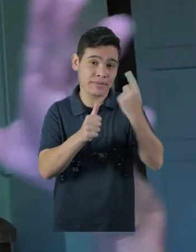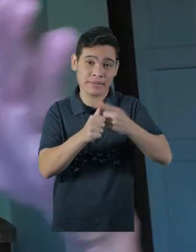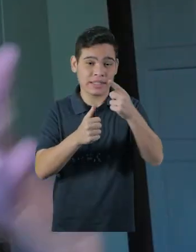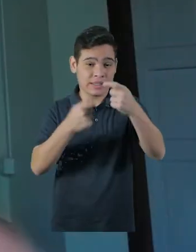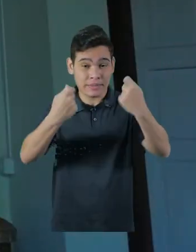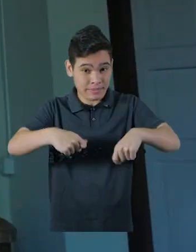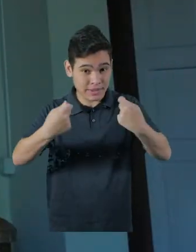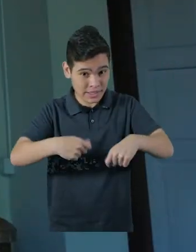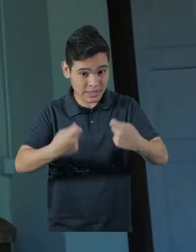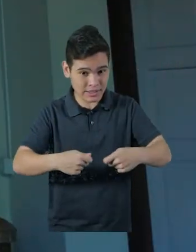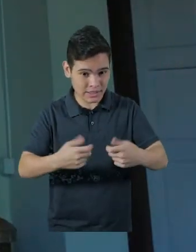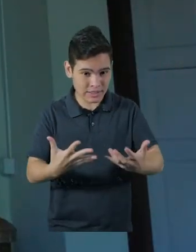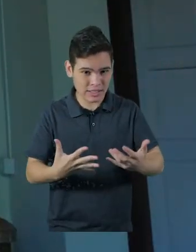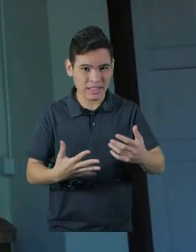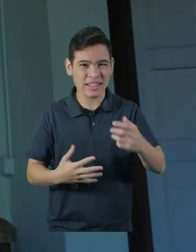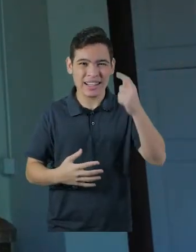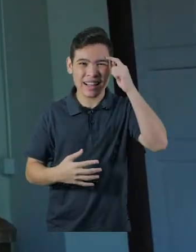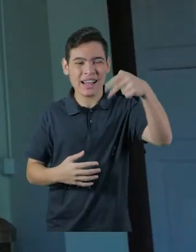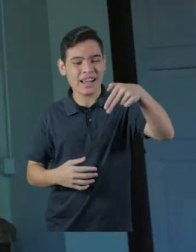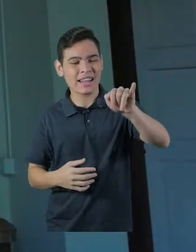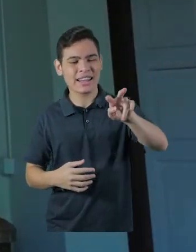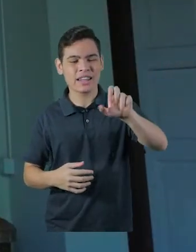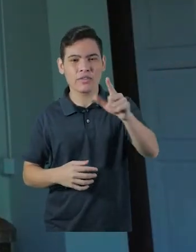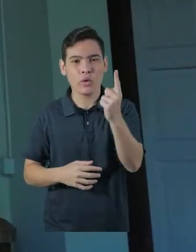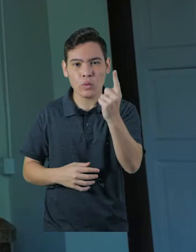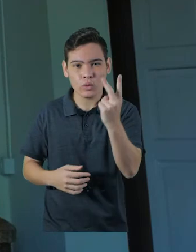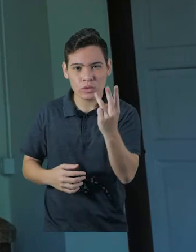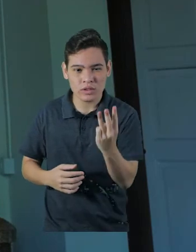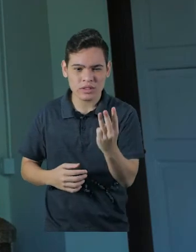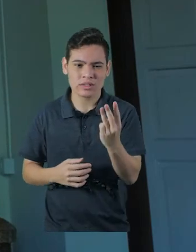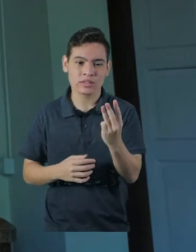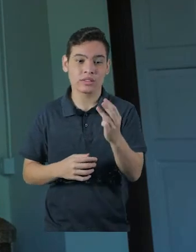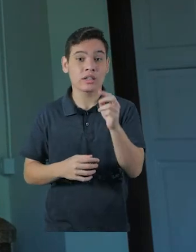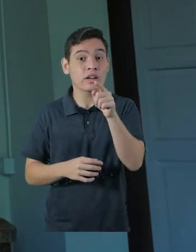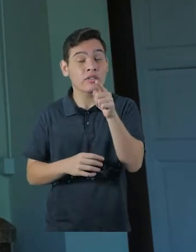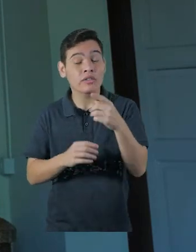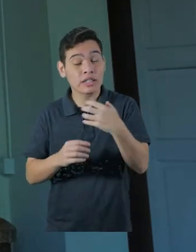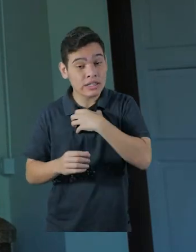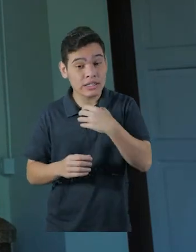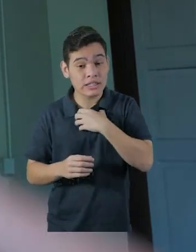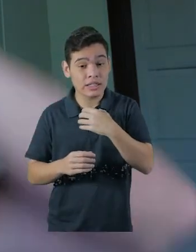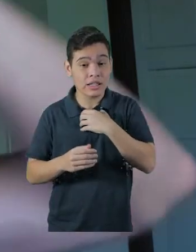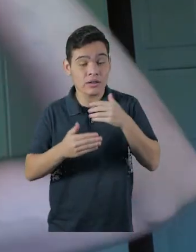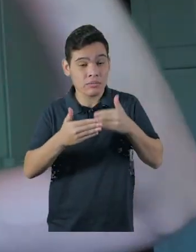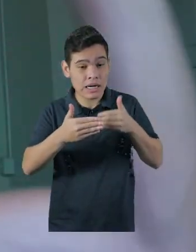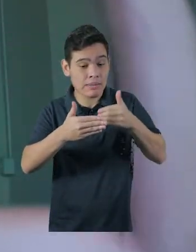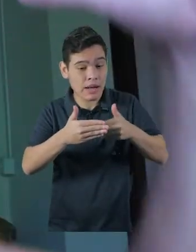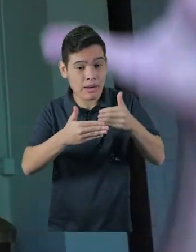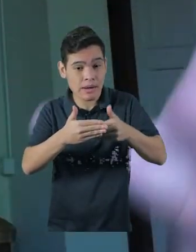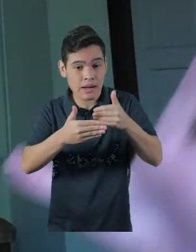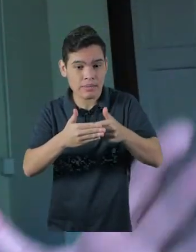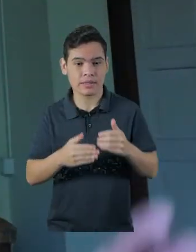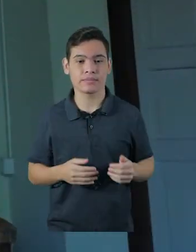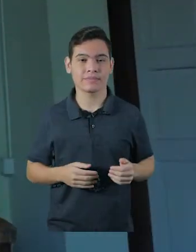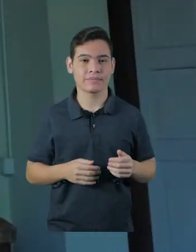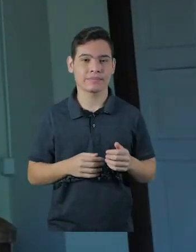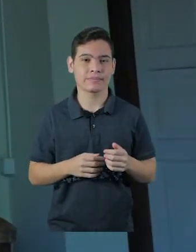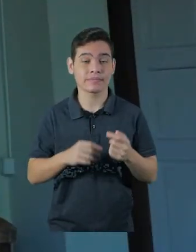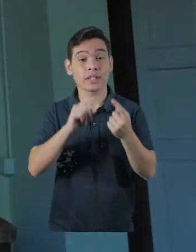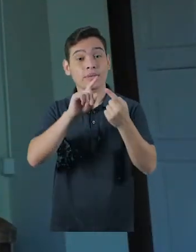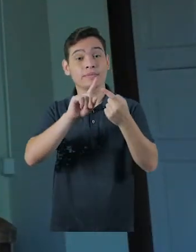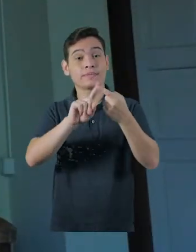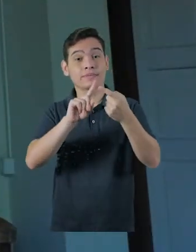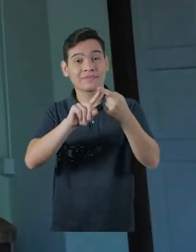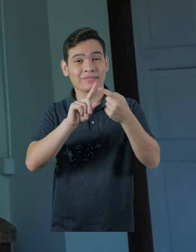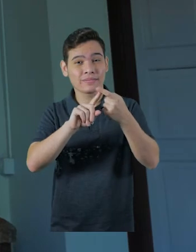diferentes níveis de aproximação e de contato com esse corpo, o nível do espaço em